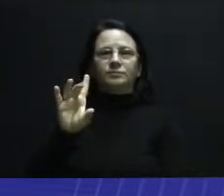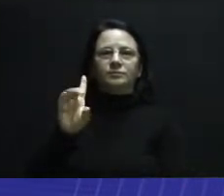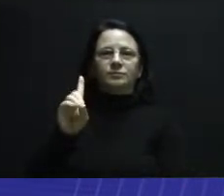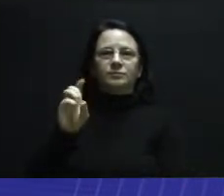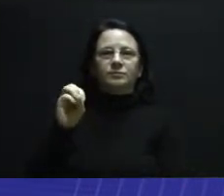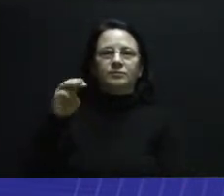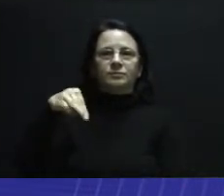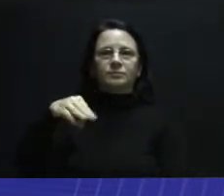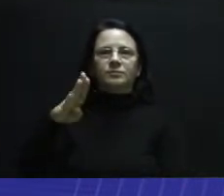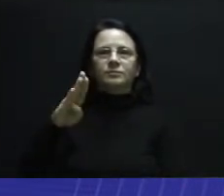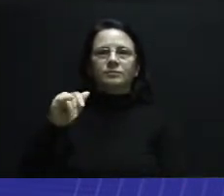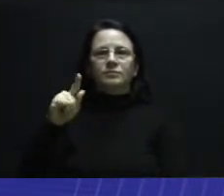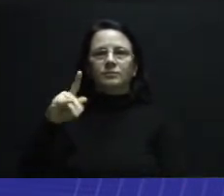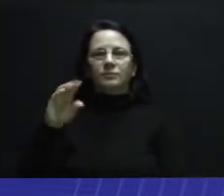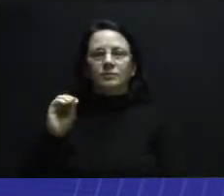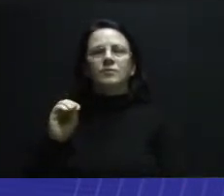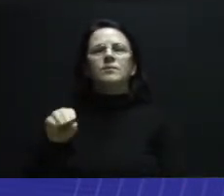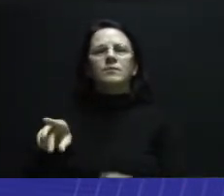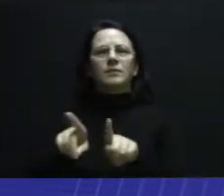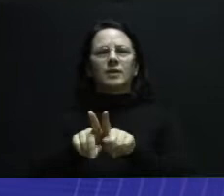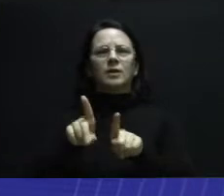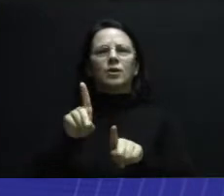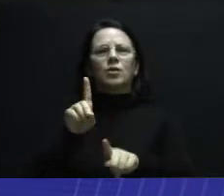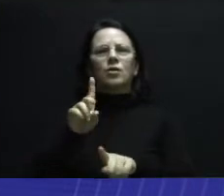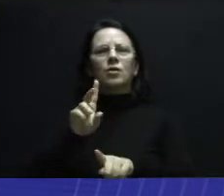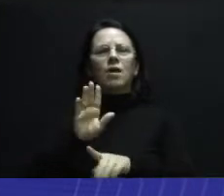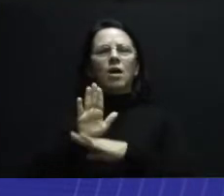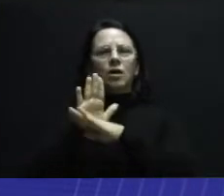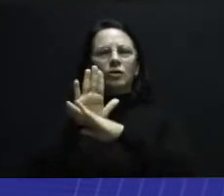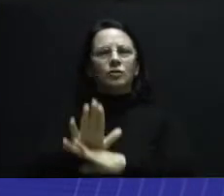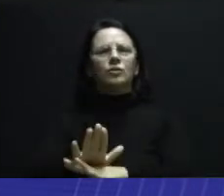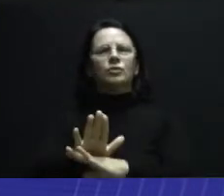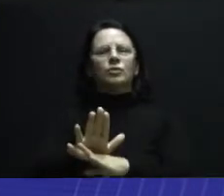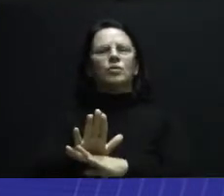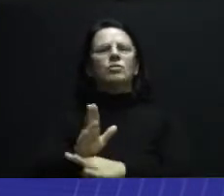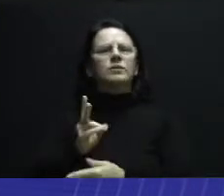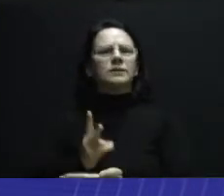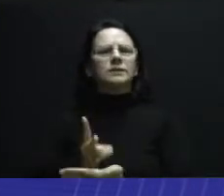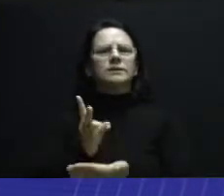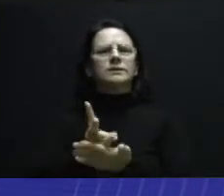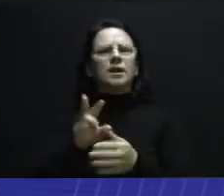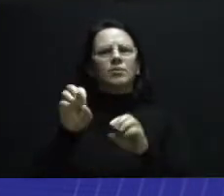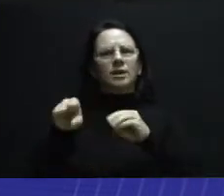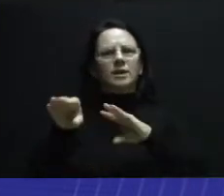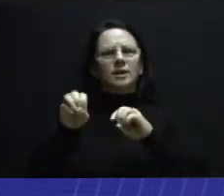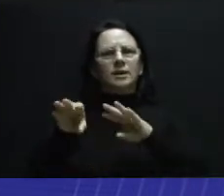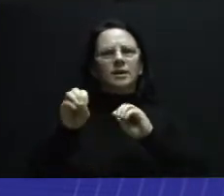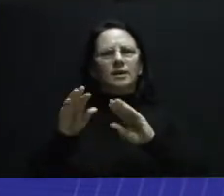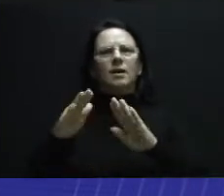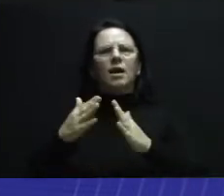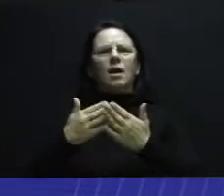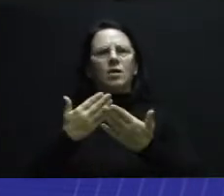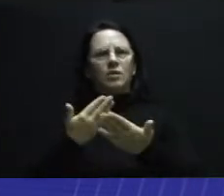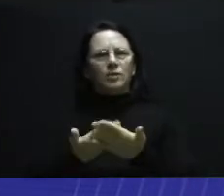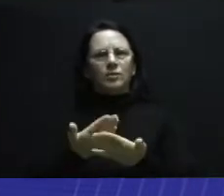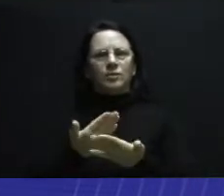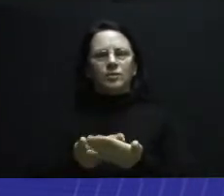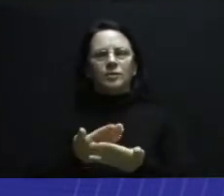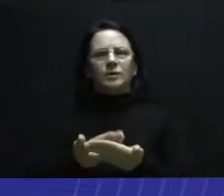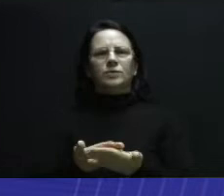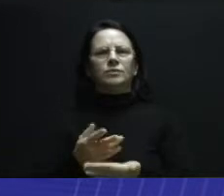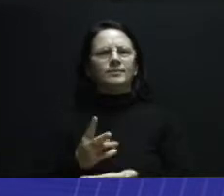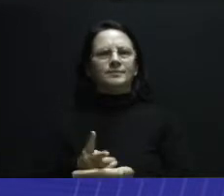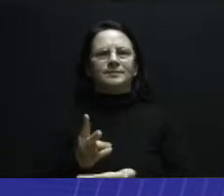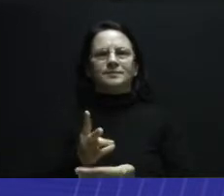bispo diocesano dedicou muito de sua vida à educação, sendo professor em diversas unidades de